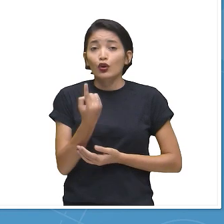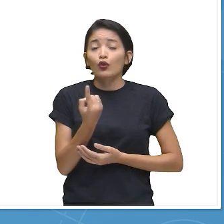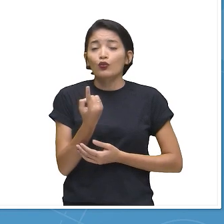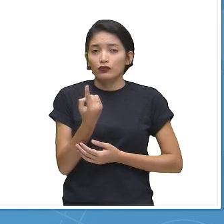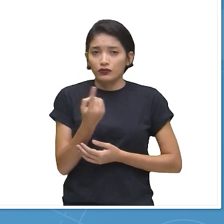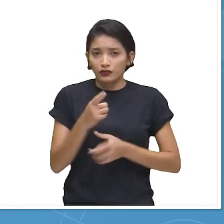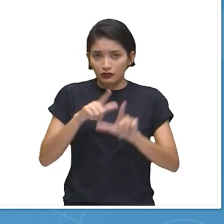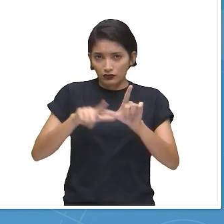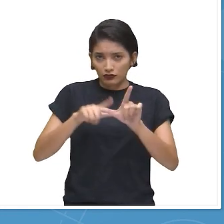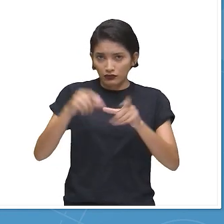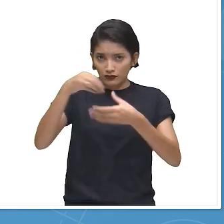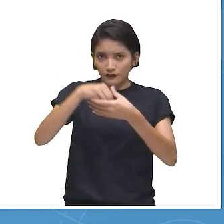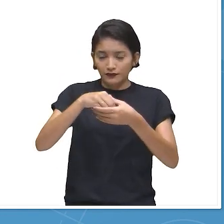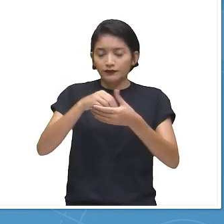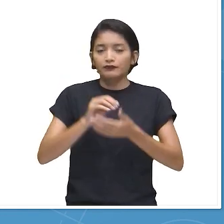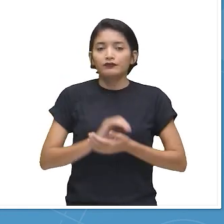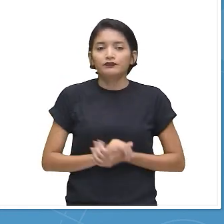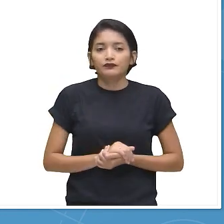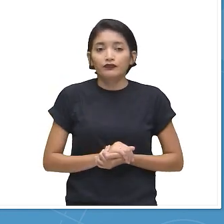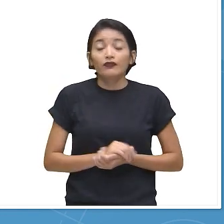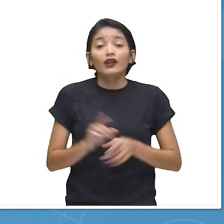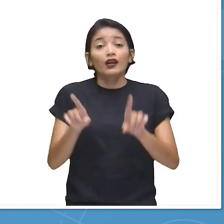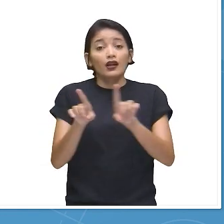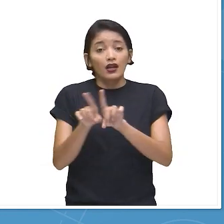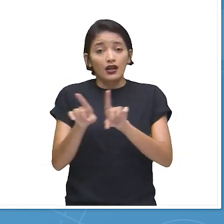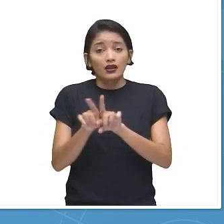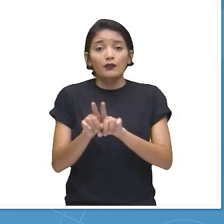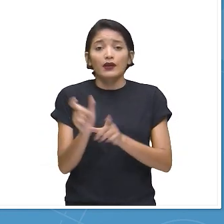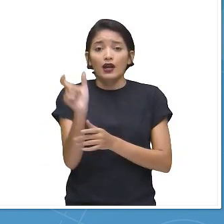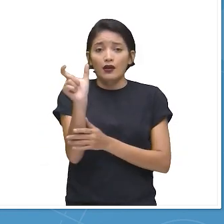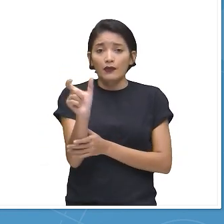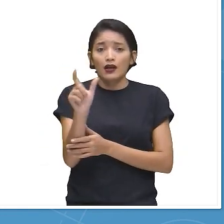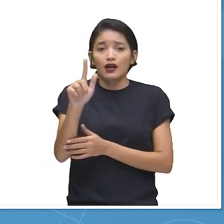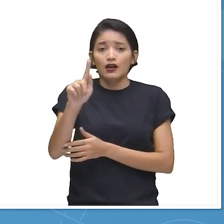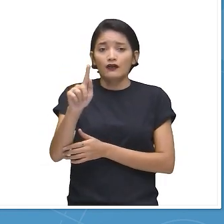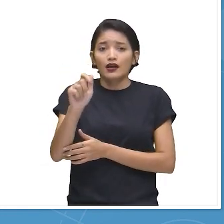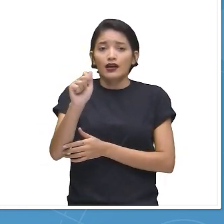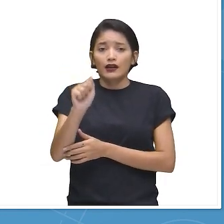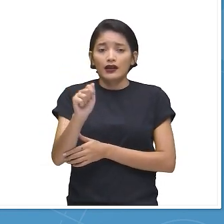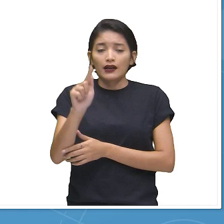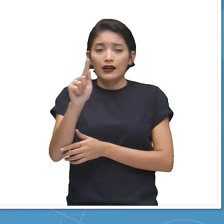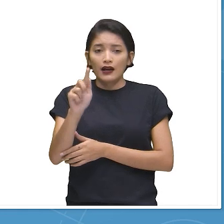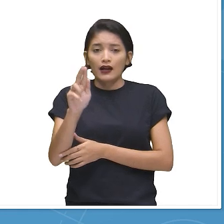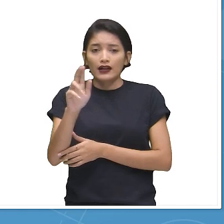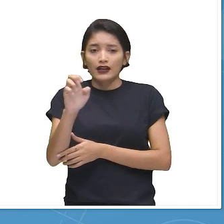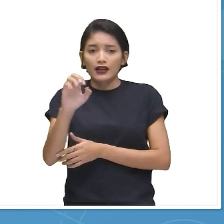Então, isso para iniciar. Nós temos também gaguejada, e aqui você nota